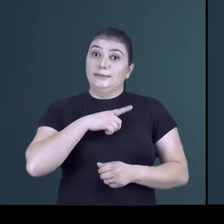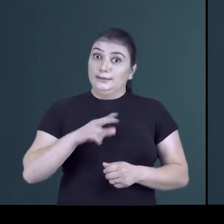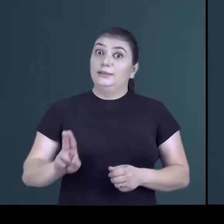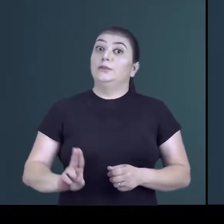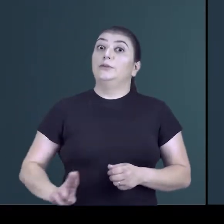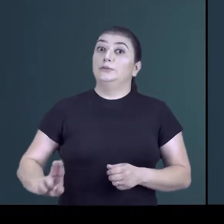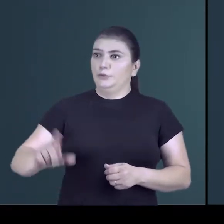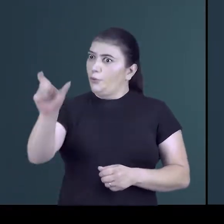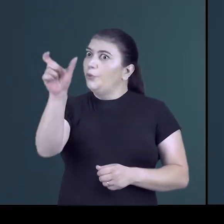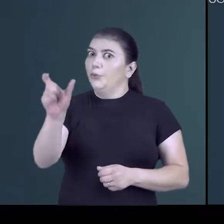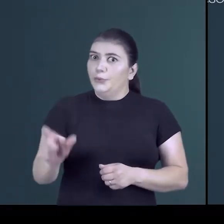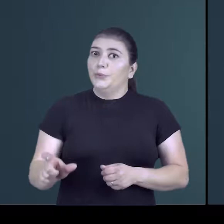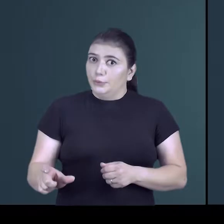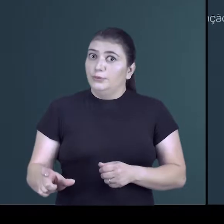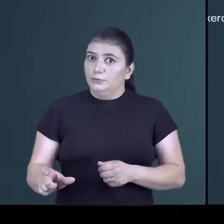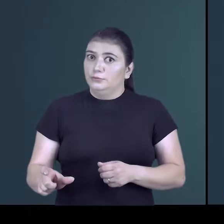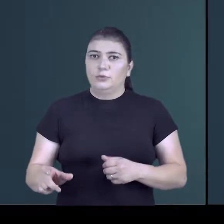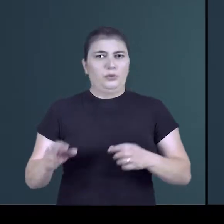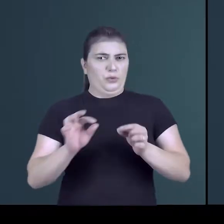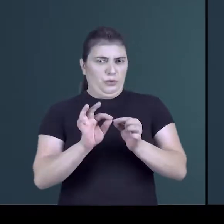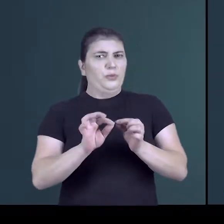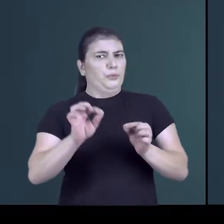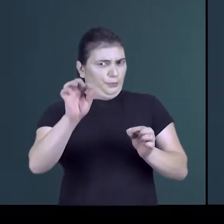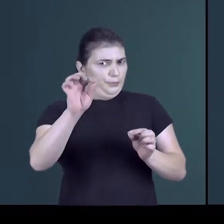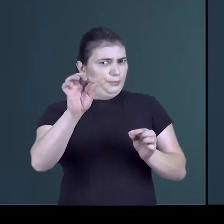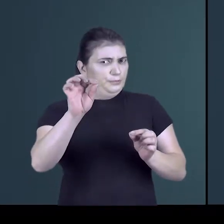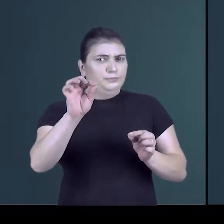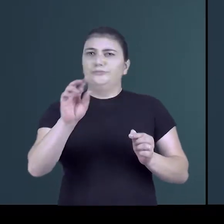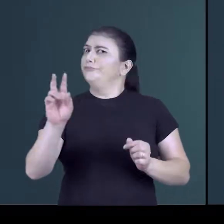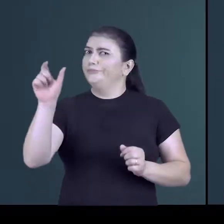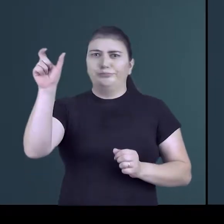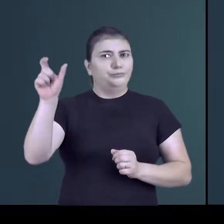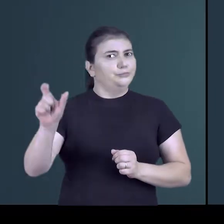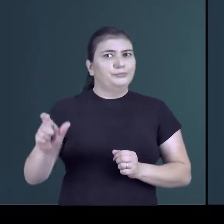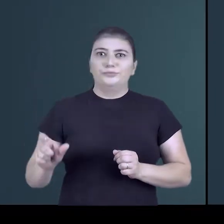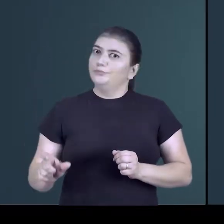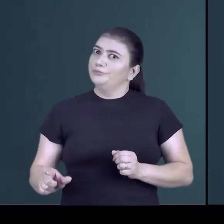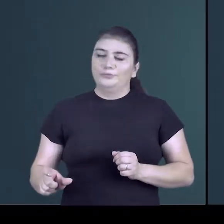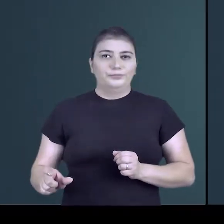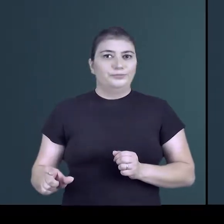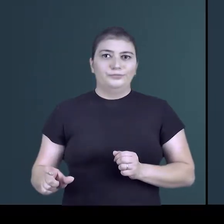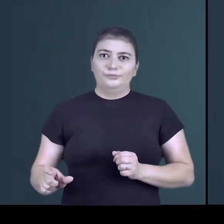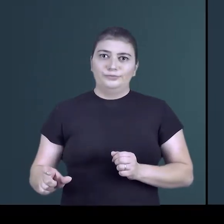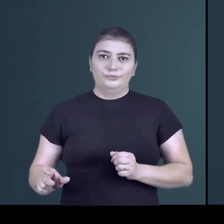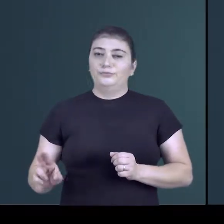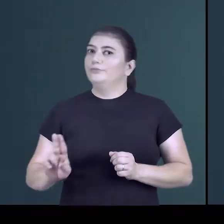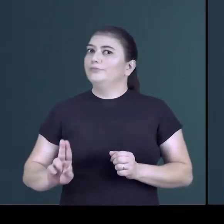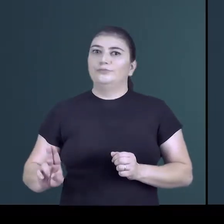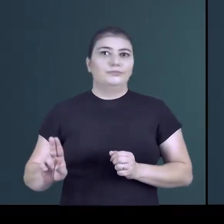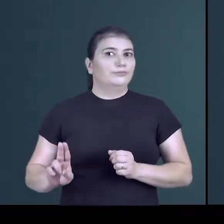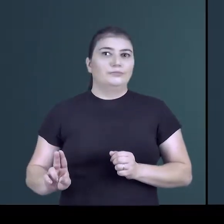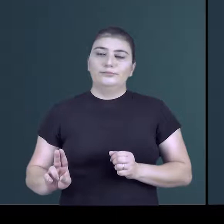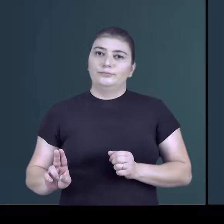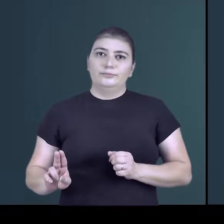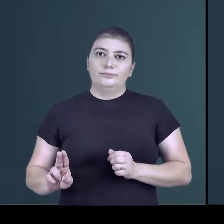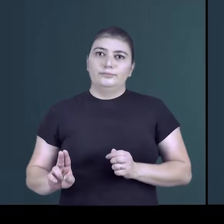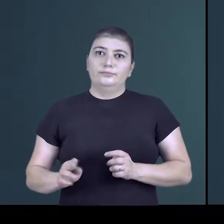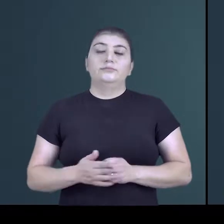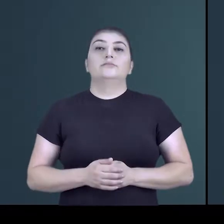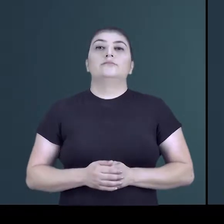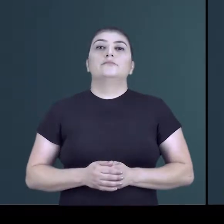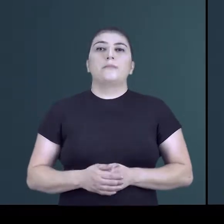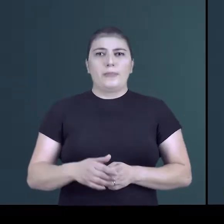exercem a função de sujeito, e caso oblíquo são aqueles que não vão funcionar, exercendo a função de